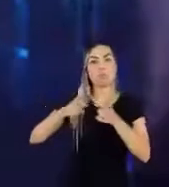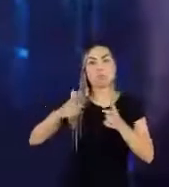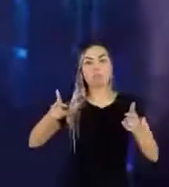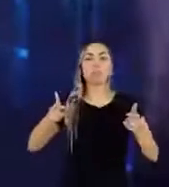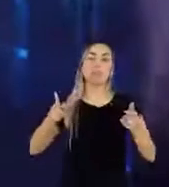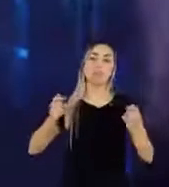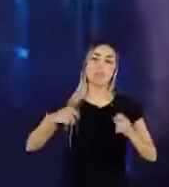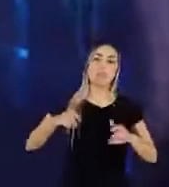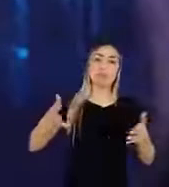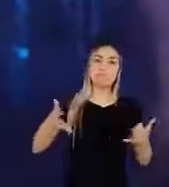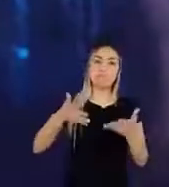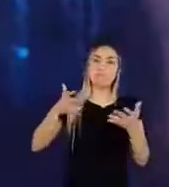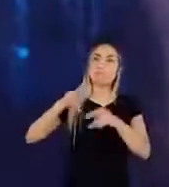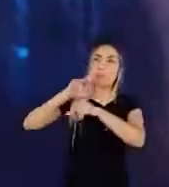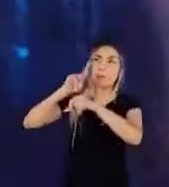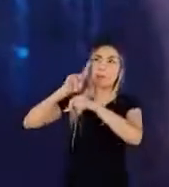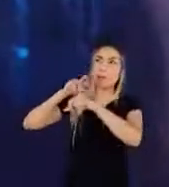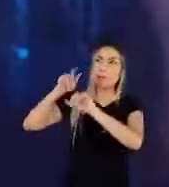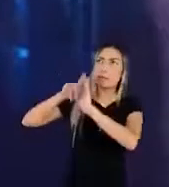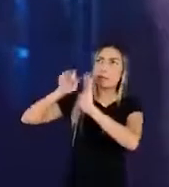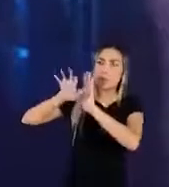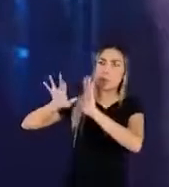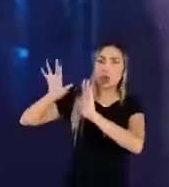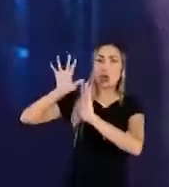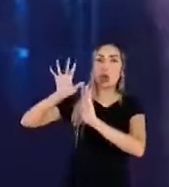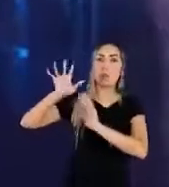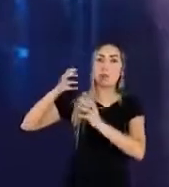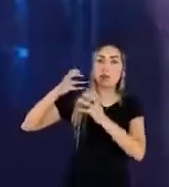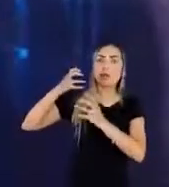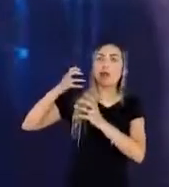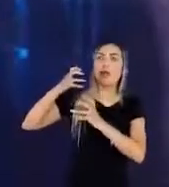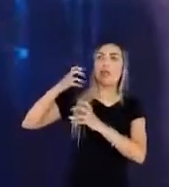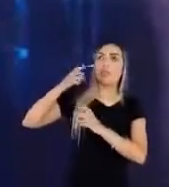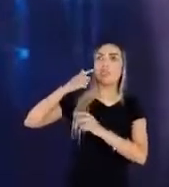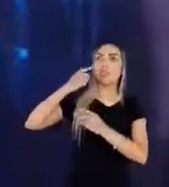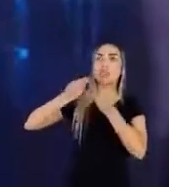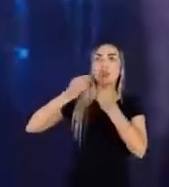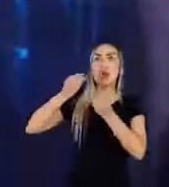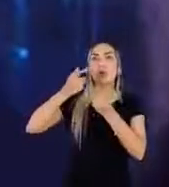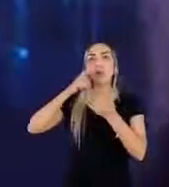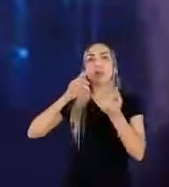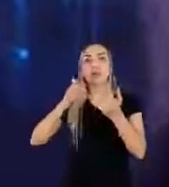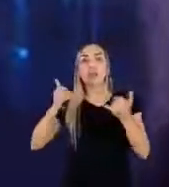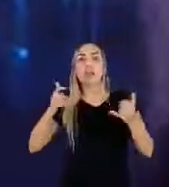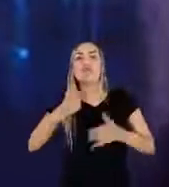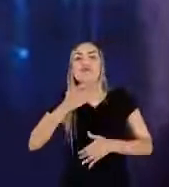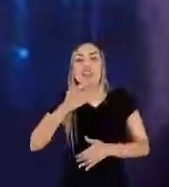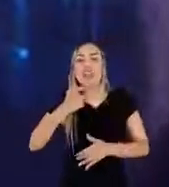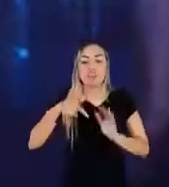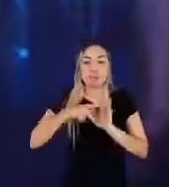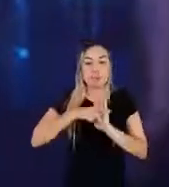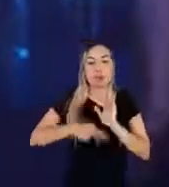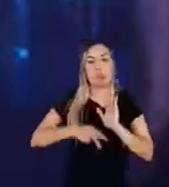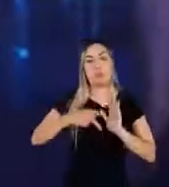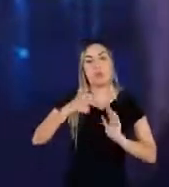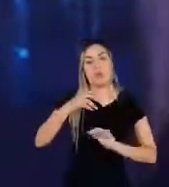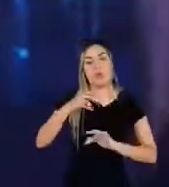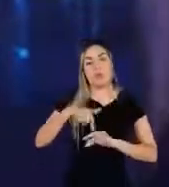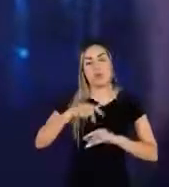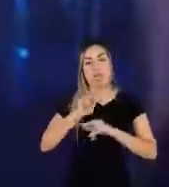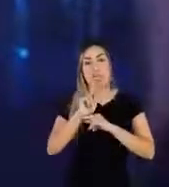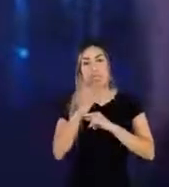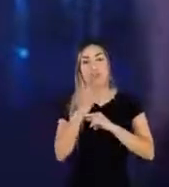países europeus a vir atrás de inovação do hidrogênio verde aqui no Nordeste. Né? Essa questão do hidrogênio verde, quem está mais patrocinando são os